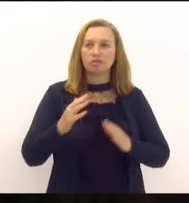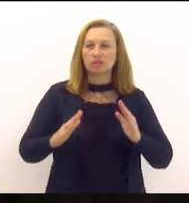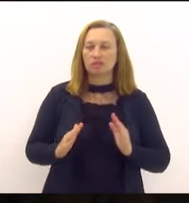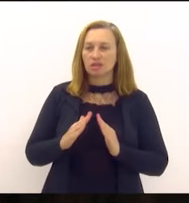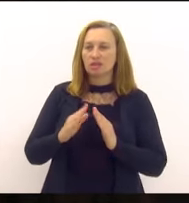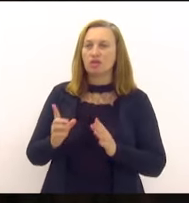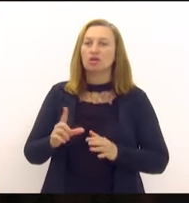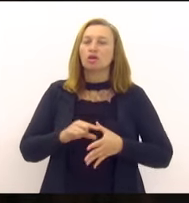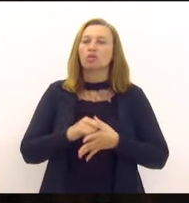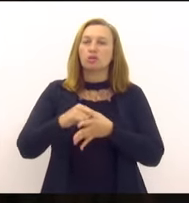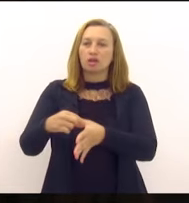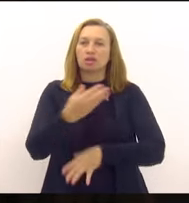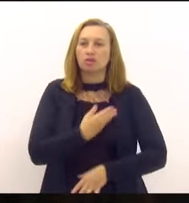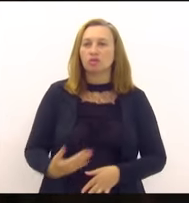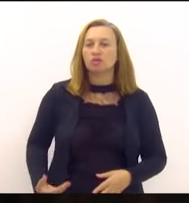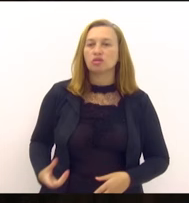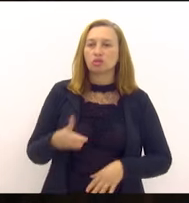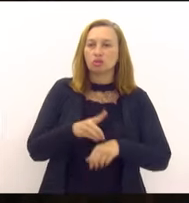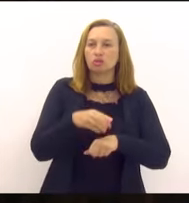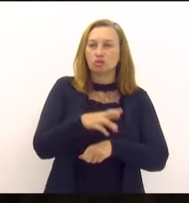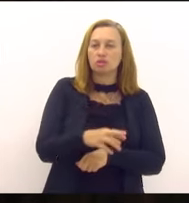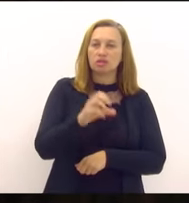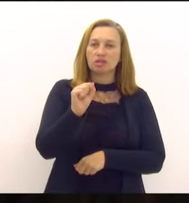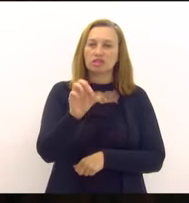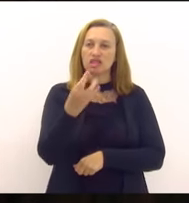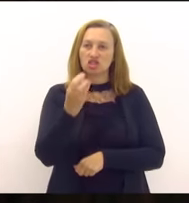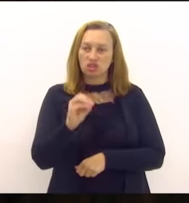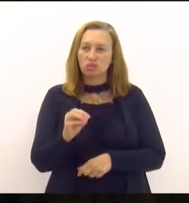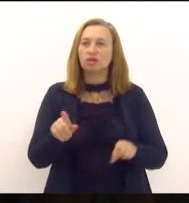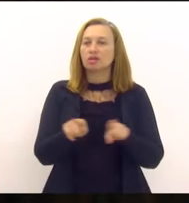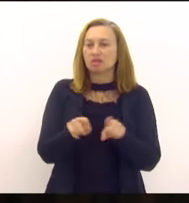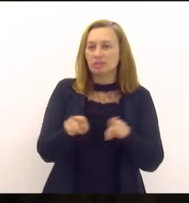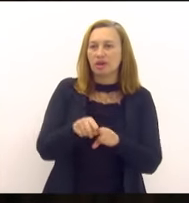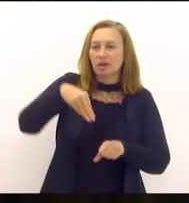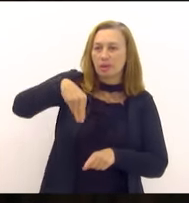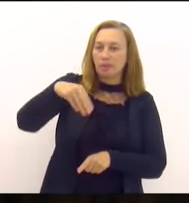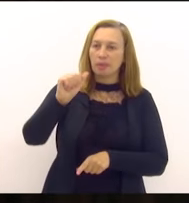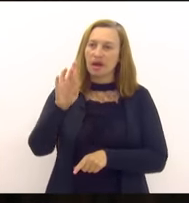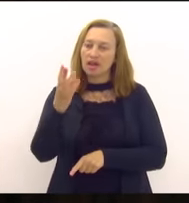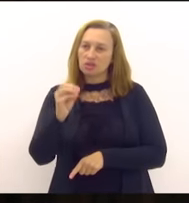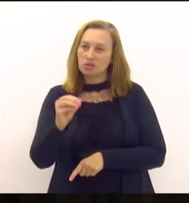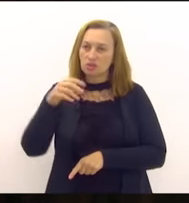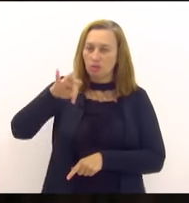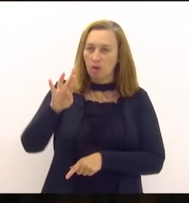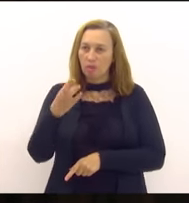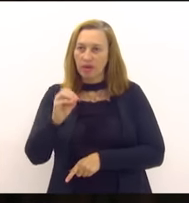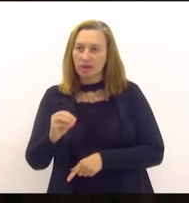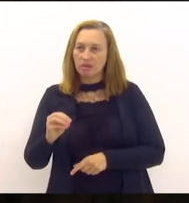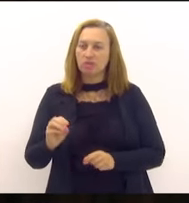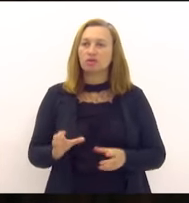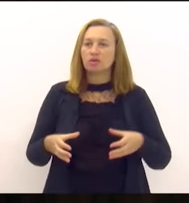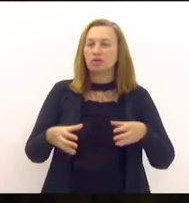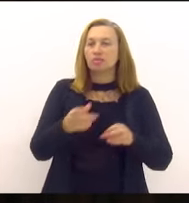nosso líder de governo, doutor Serginho, nosso querido Márcio Alberto, presidente da Comissão de Segurança